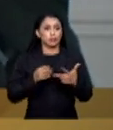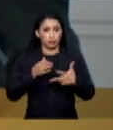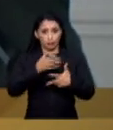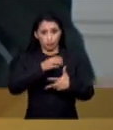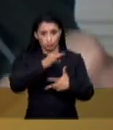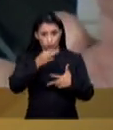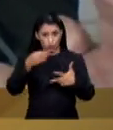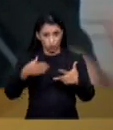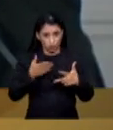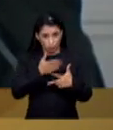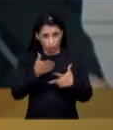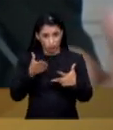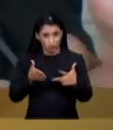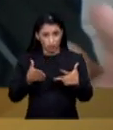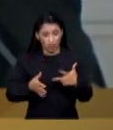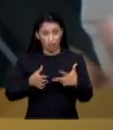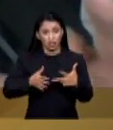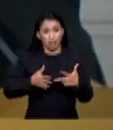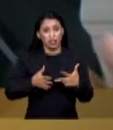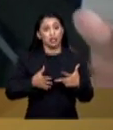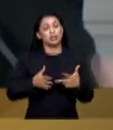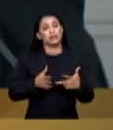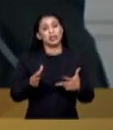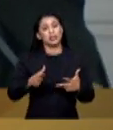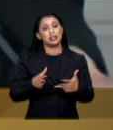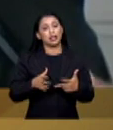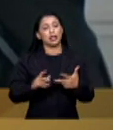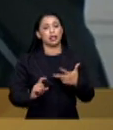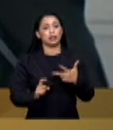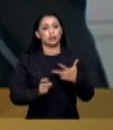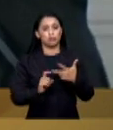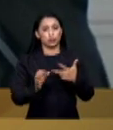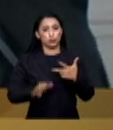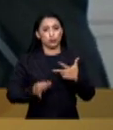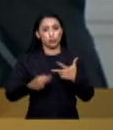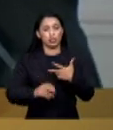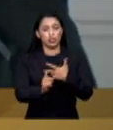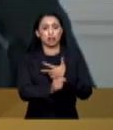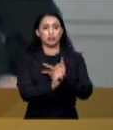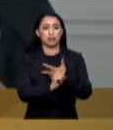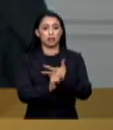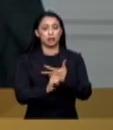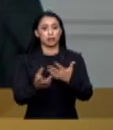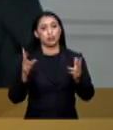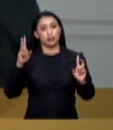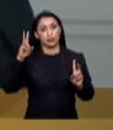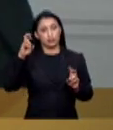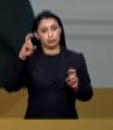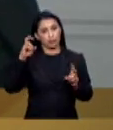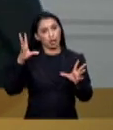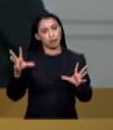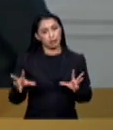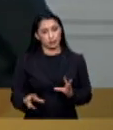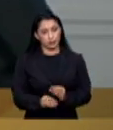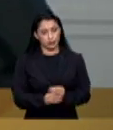porque sujeita o judiciário ao poder executivo, fecha aspas. Então,